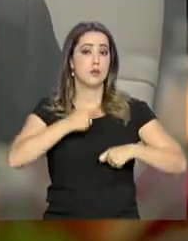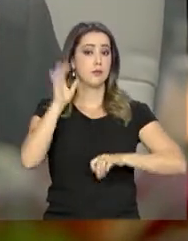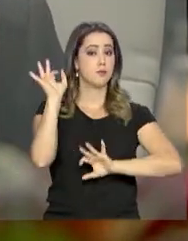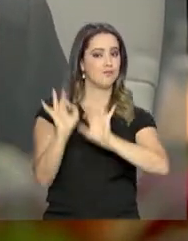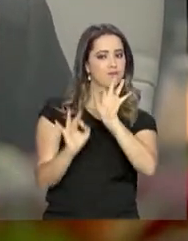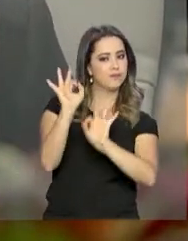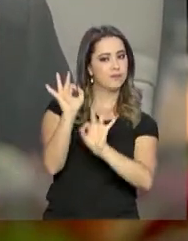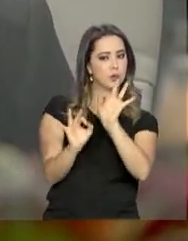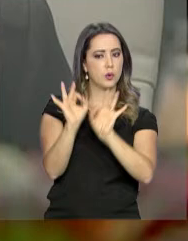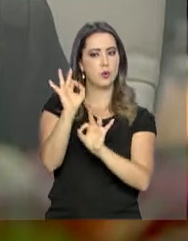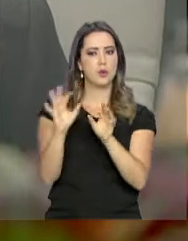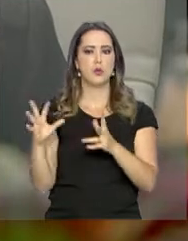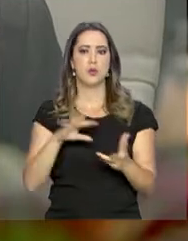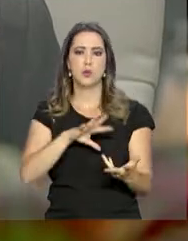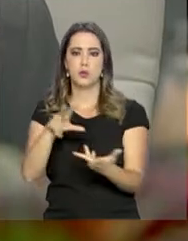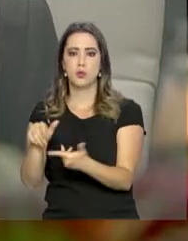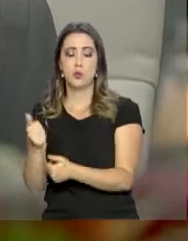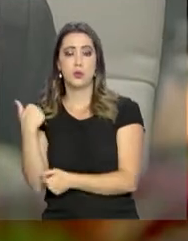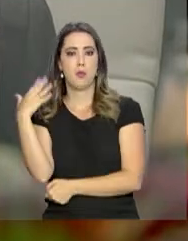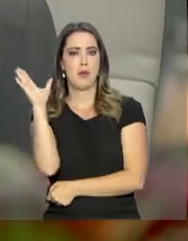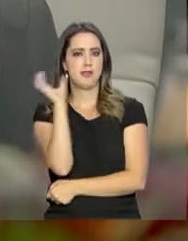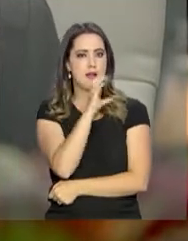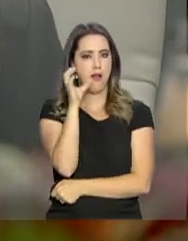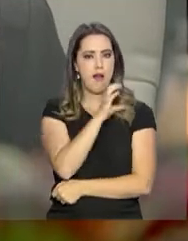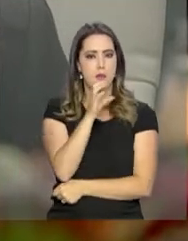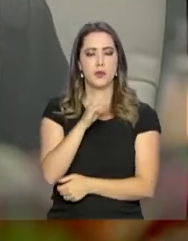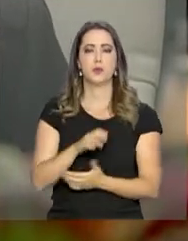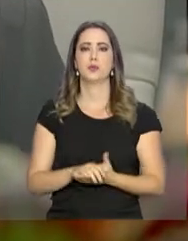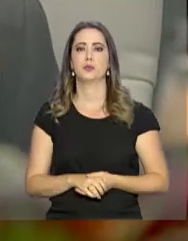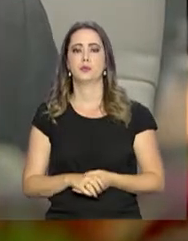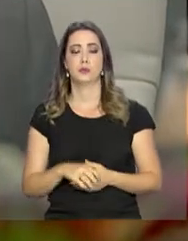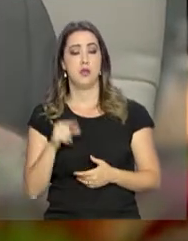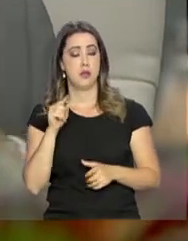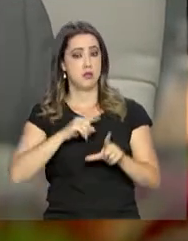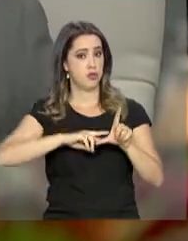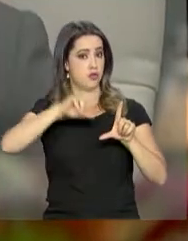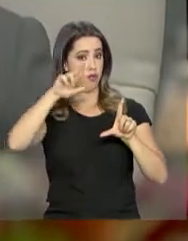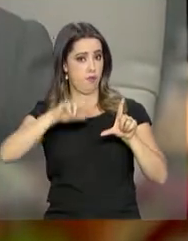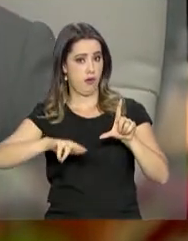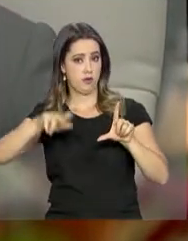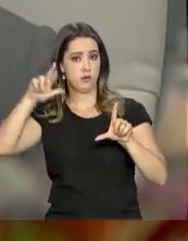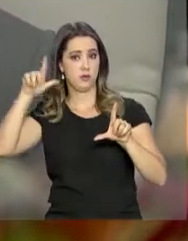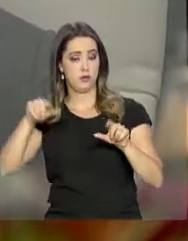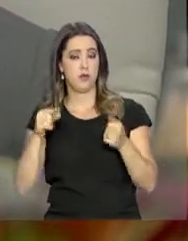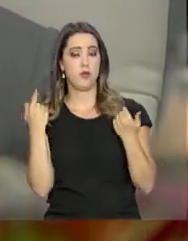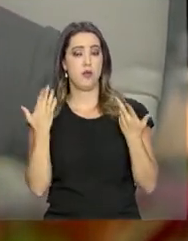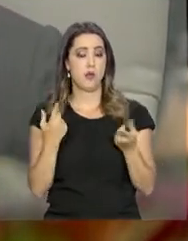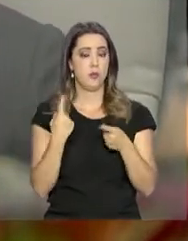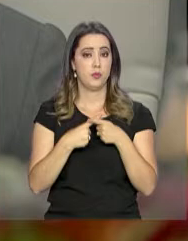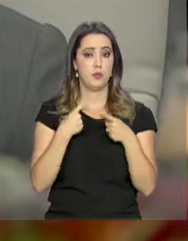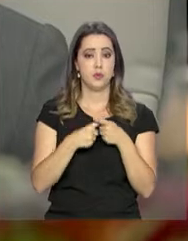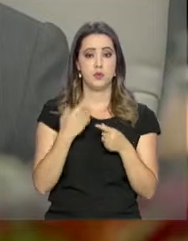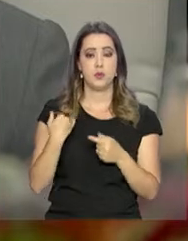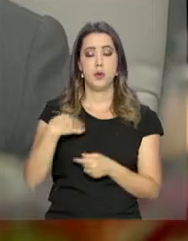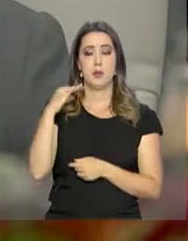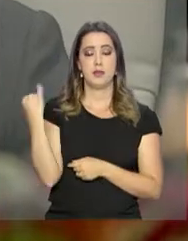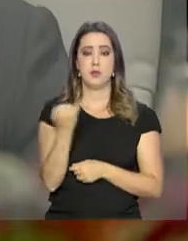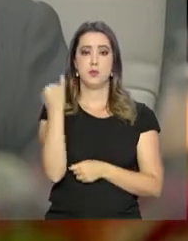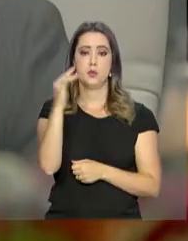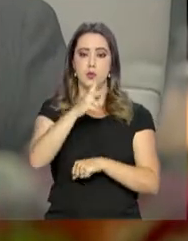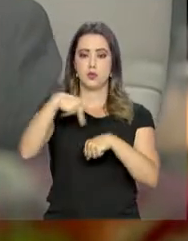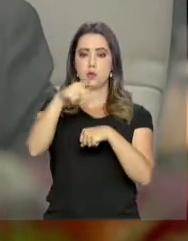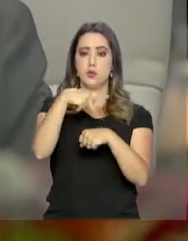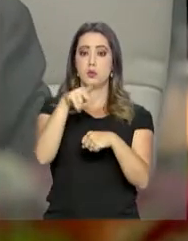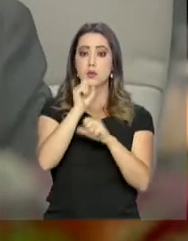preparados para um mundo mais veloz e mais flexível. Um mundo no qual o ativo maior de um país é